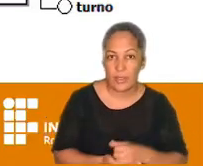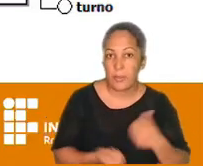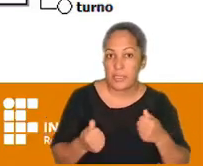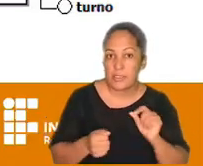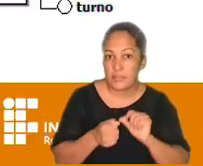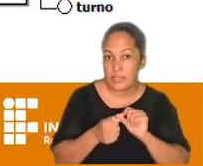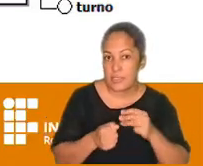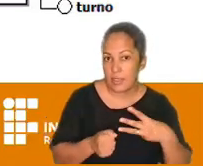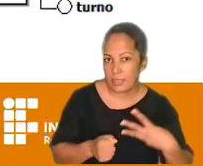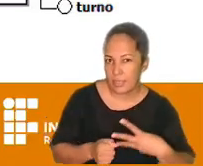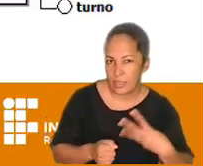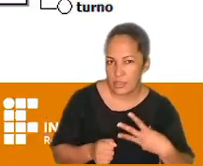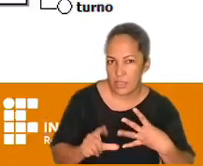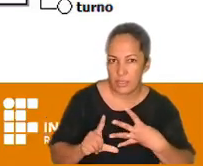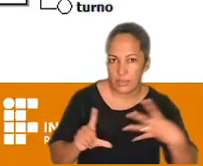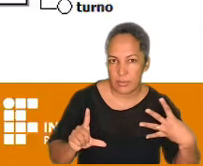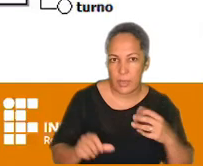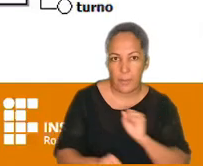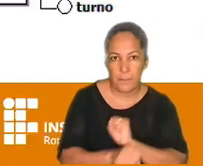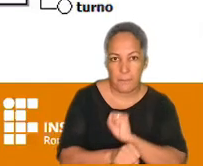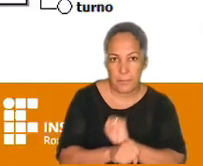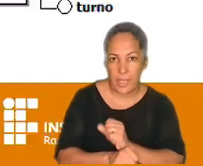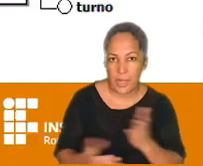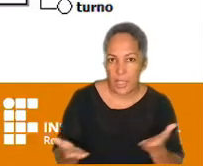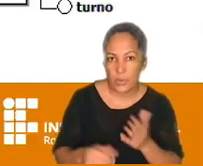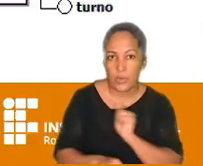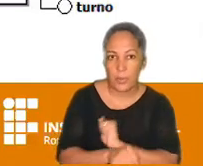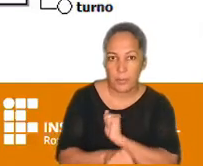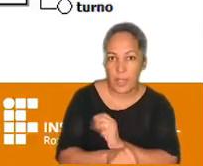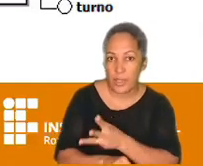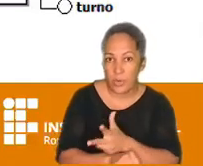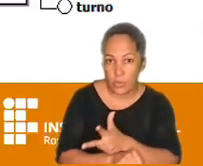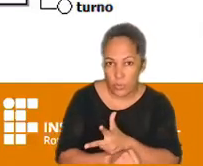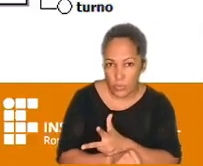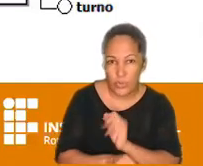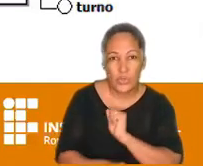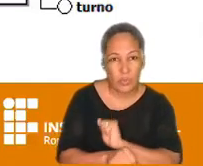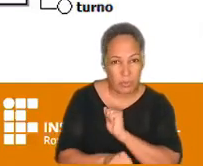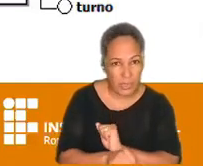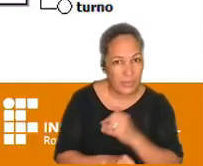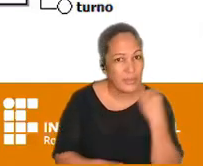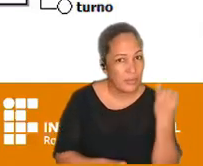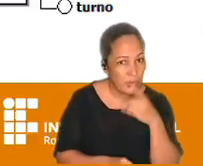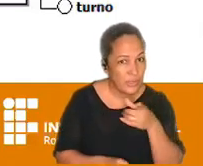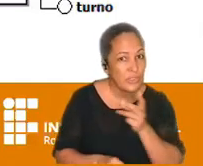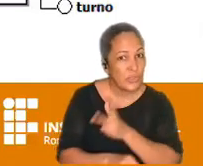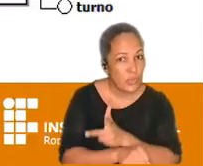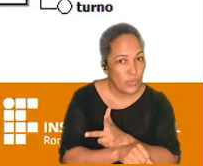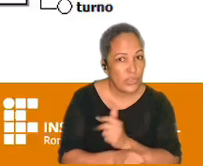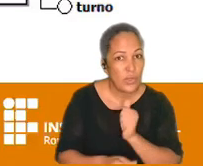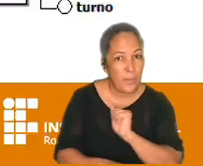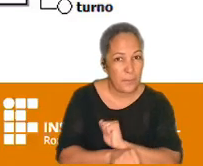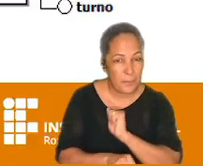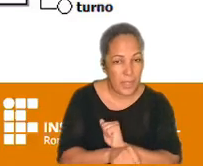a terceira tabela. Então, pausem esse vídeo agora, tá? É muito importante que vocês pausem agora